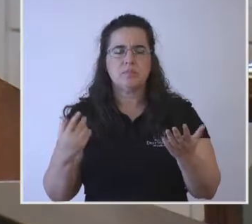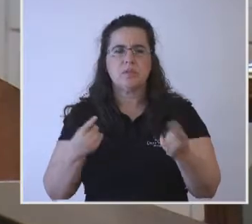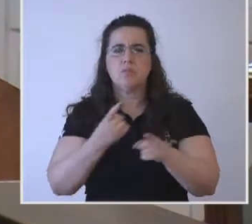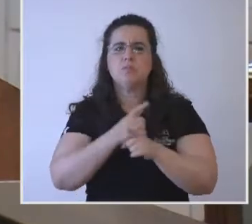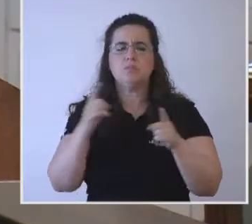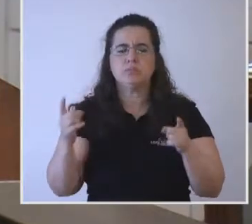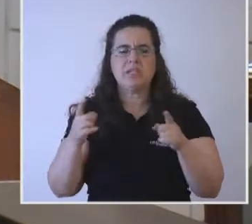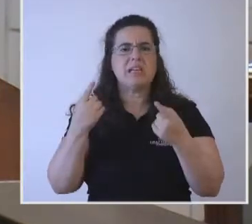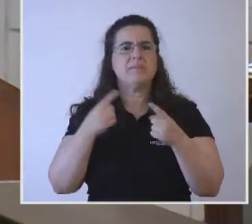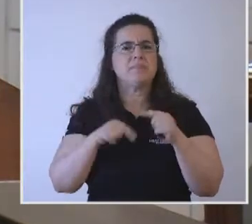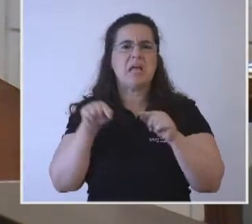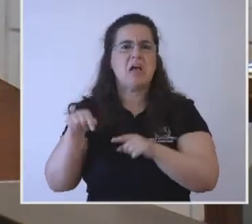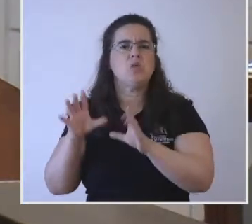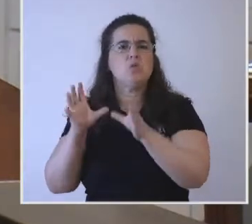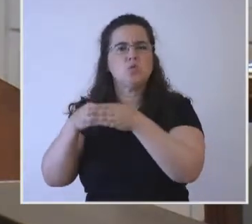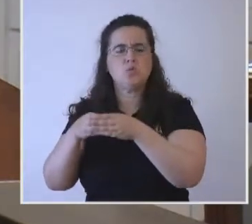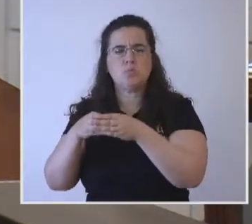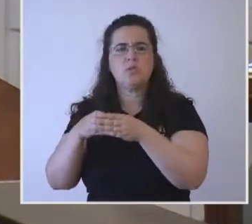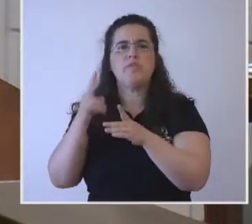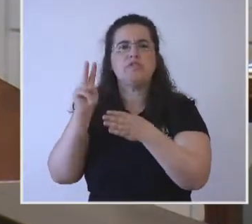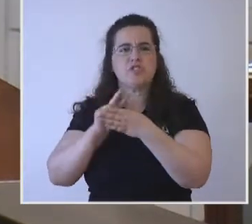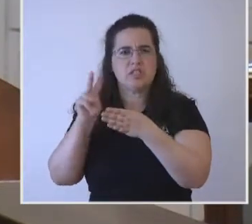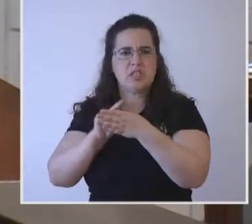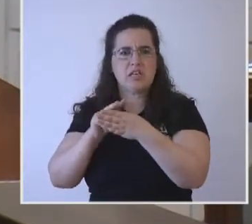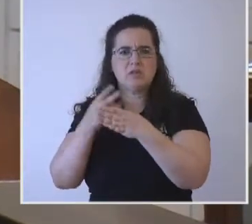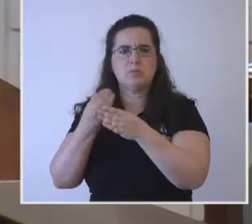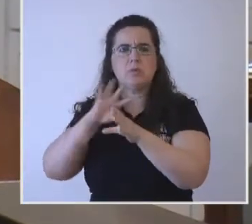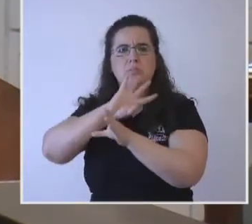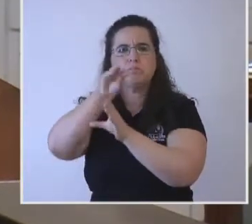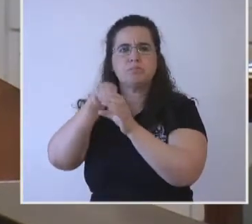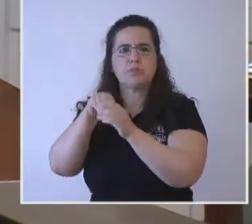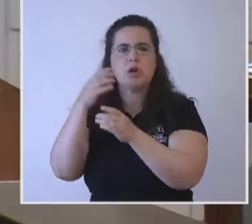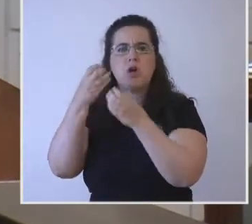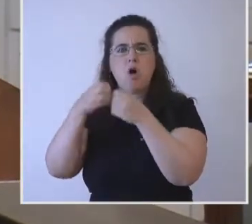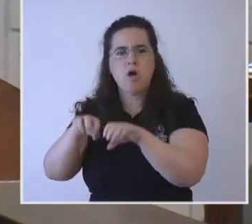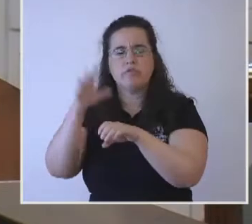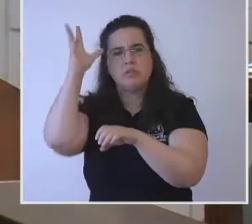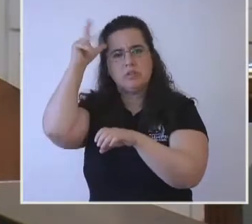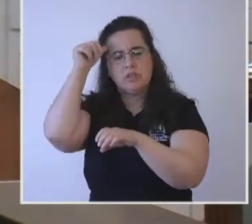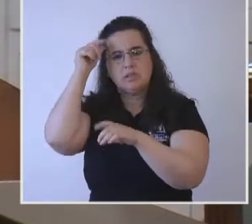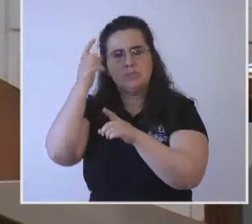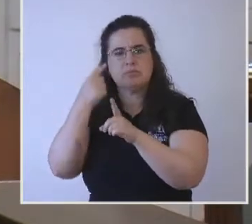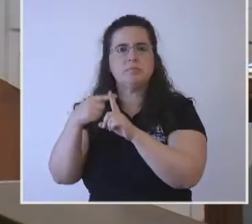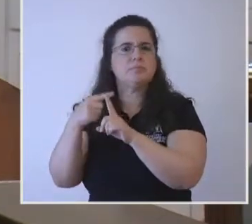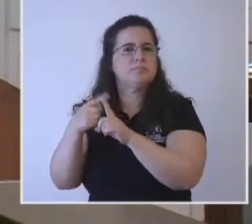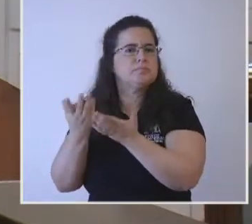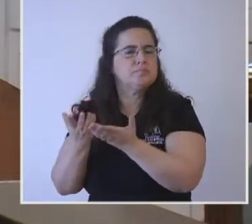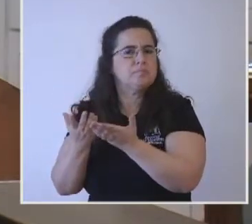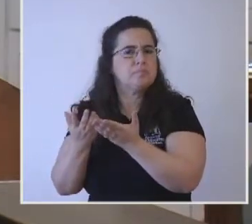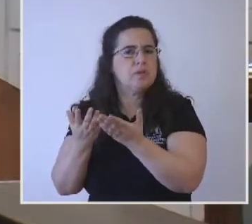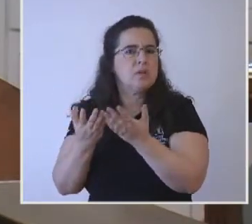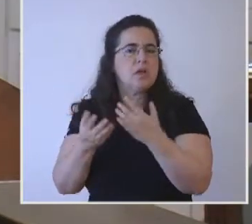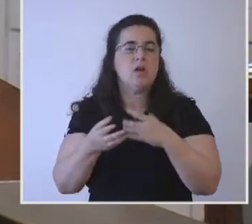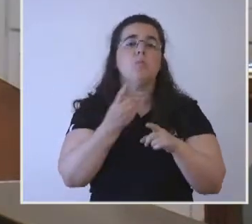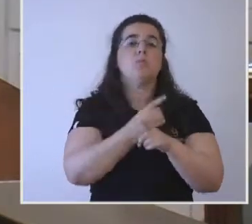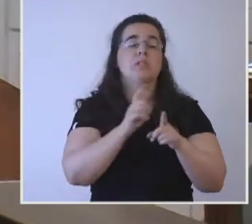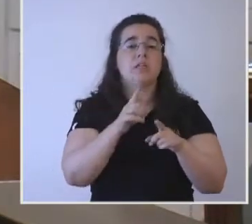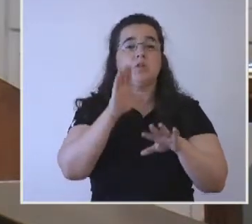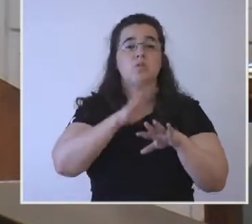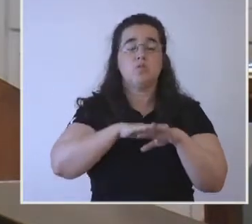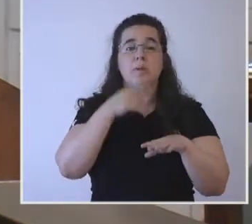os lacto-vegetarianos? Tem a ver com a alimentação vegetariana ser muito alcalina. E a alcalinidade da